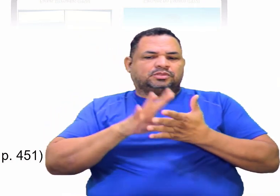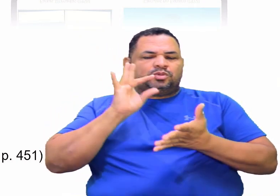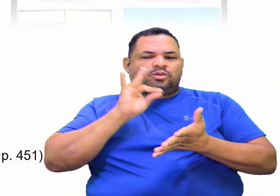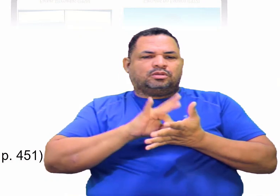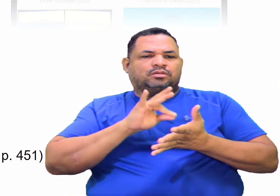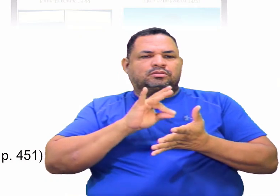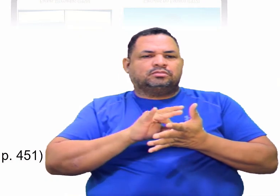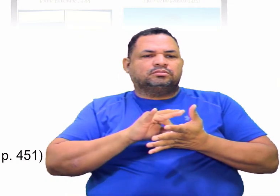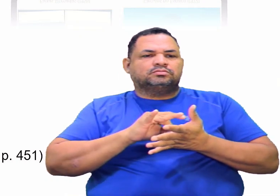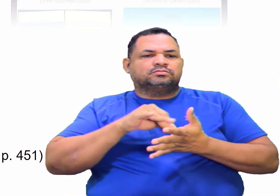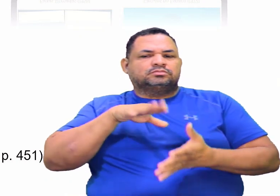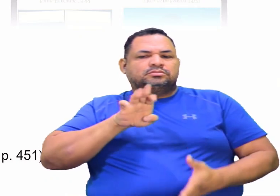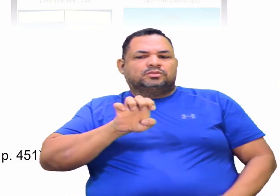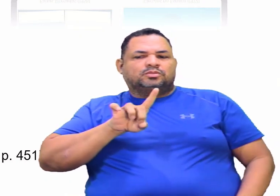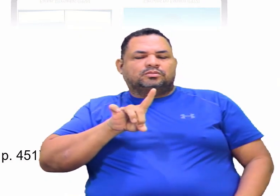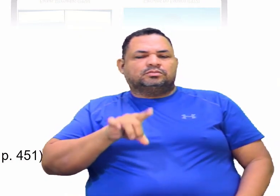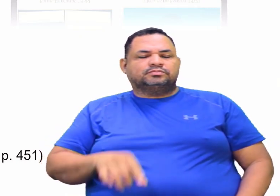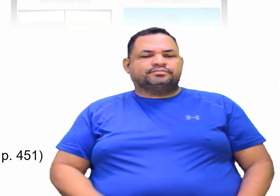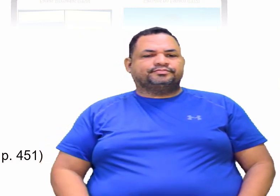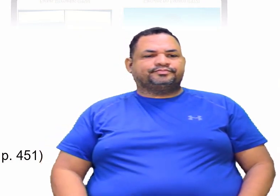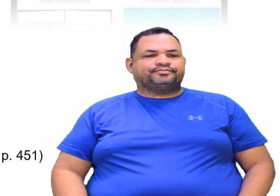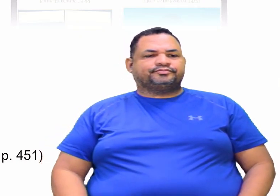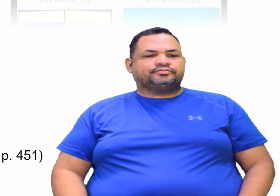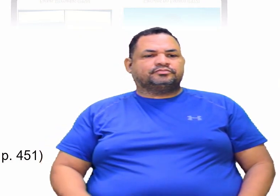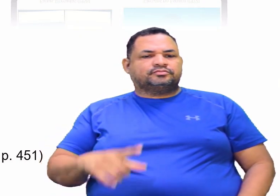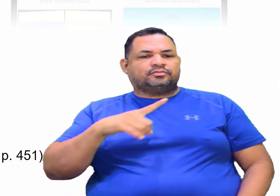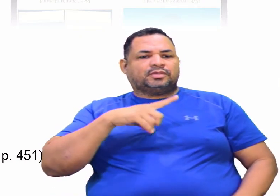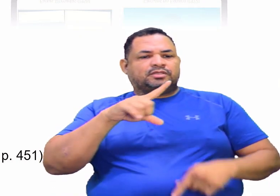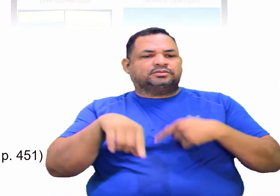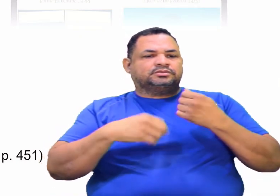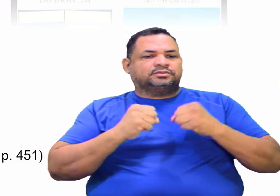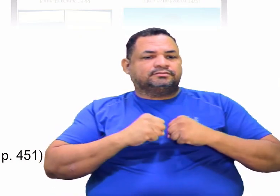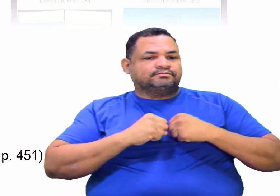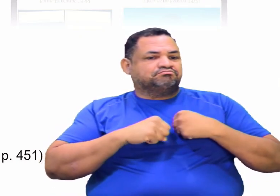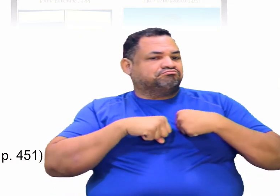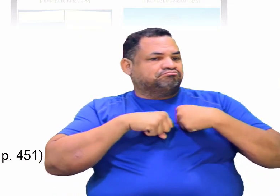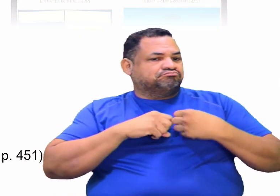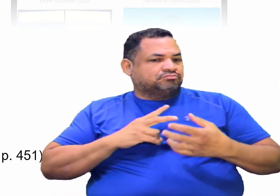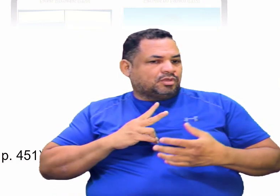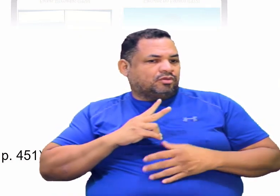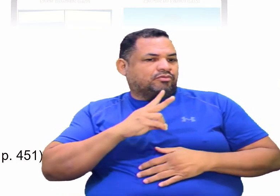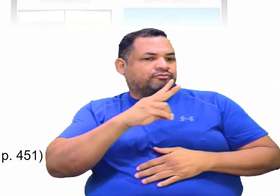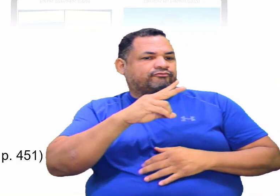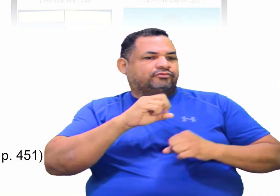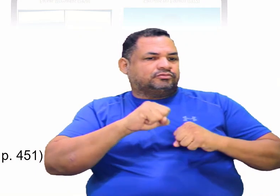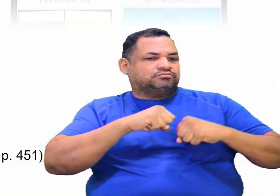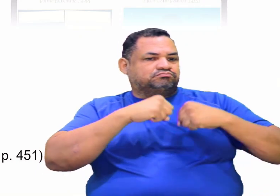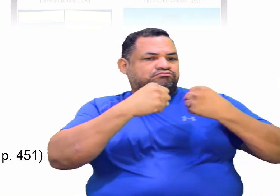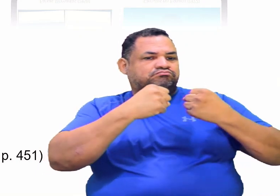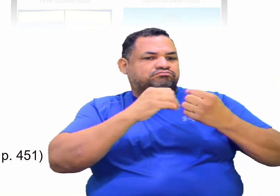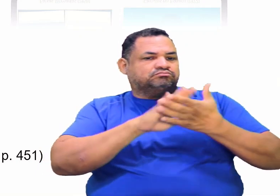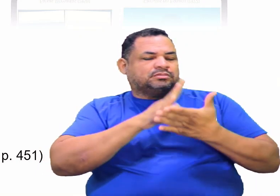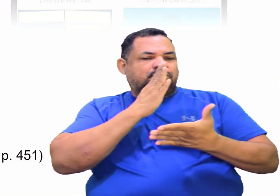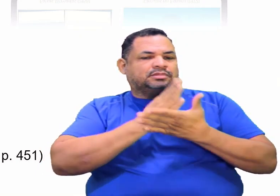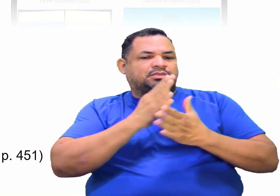né? E aí ganhou força na segunda metade da década de 40